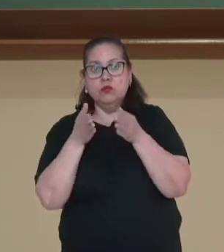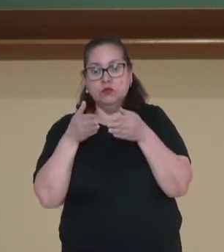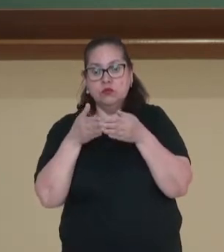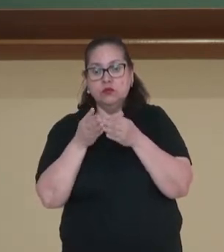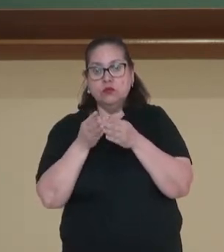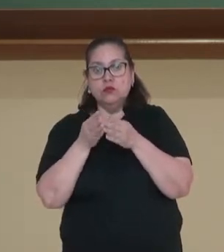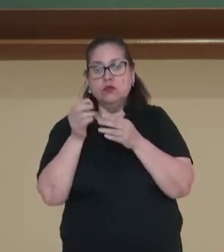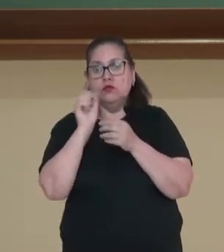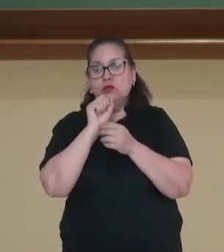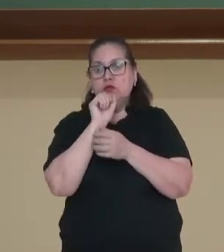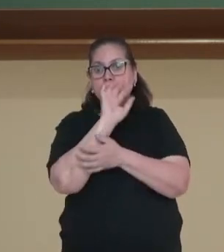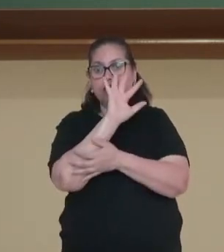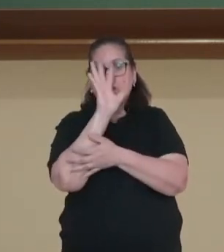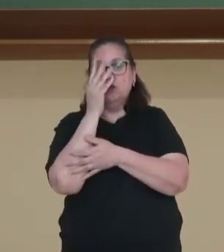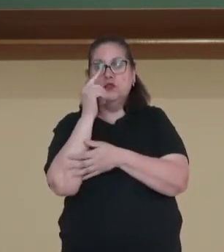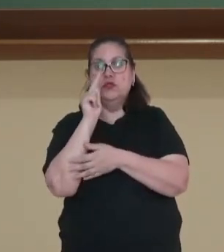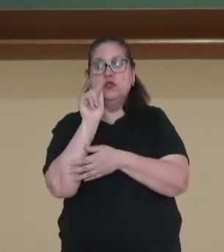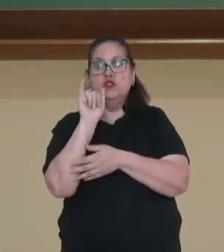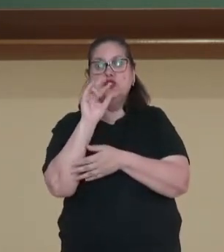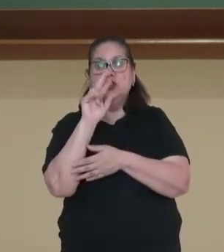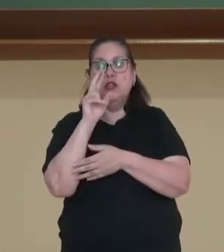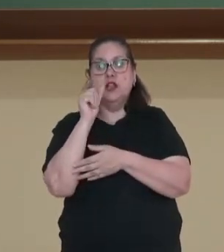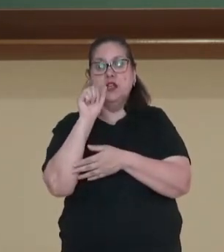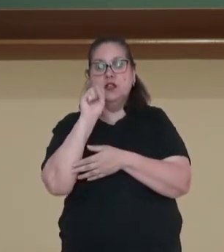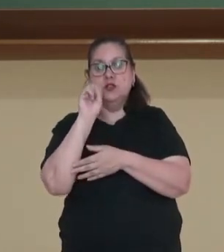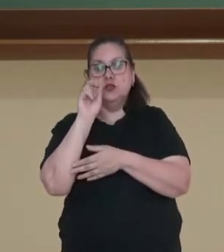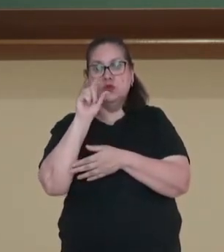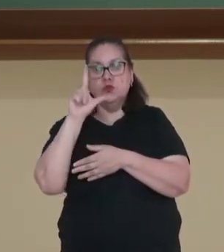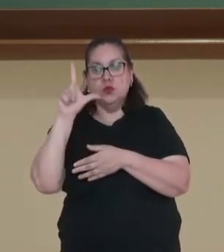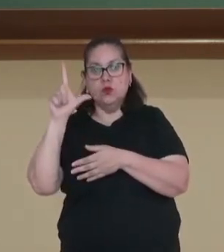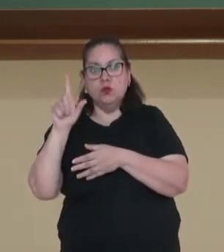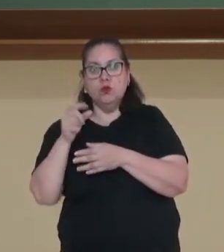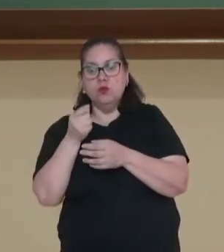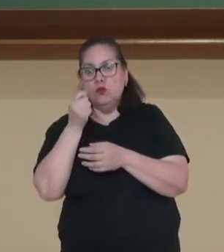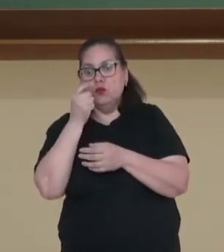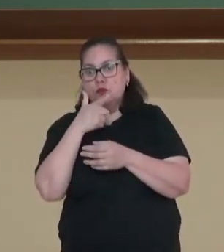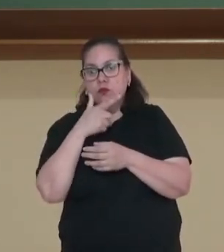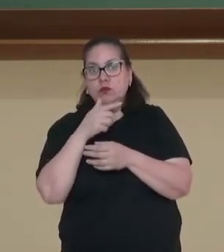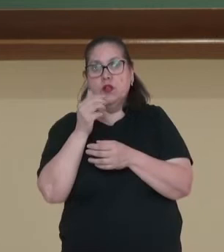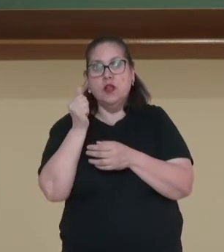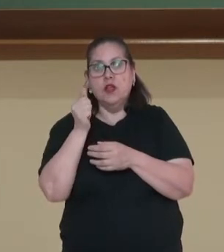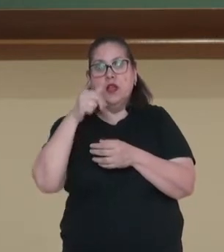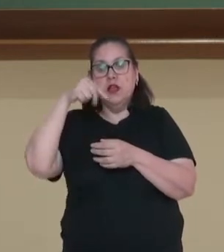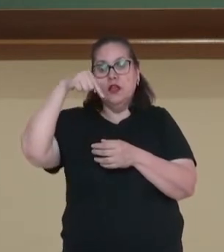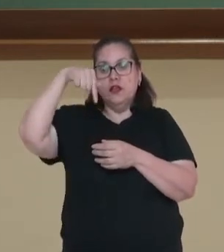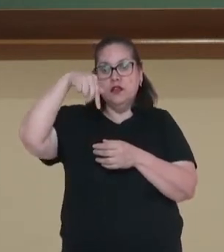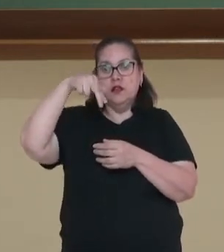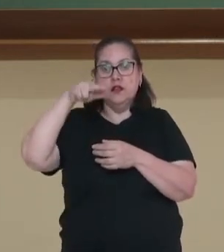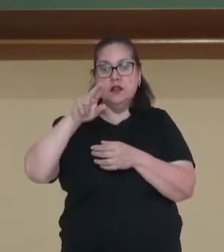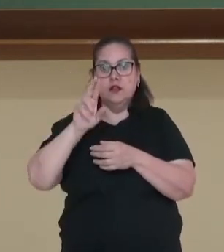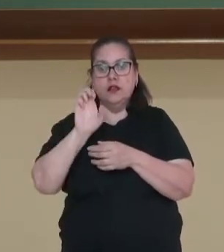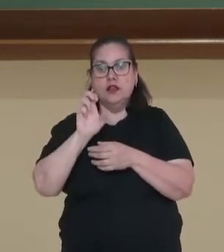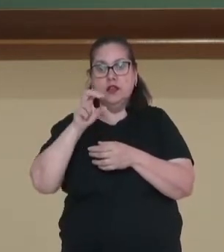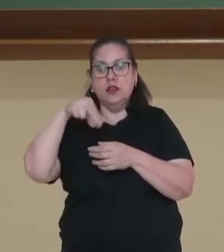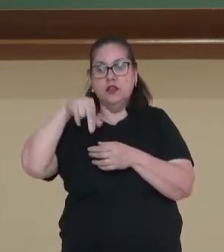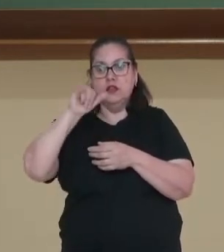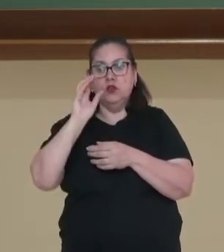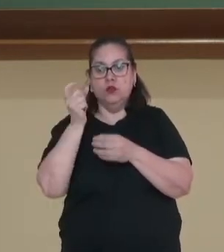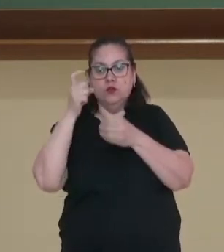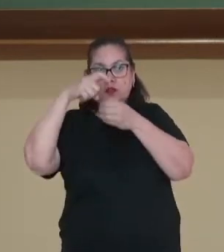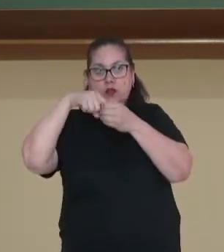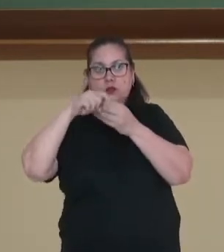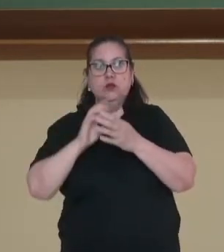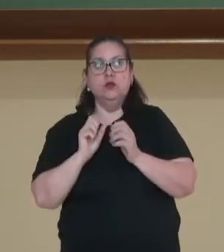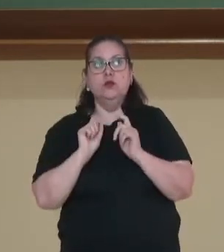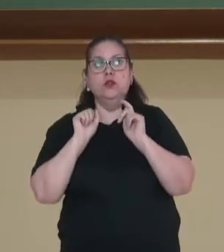do girassol, né? O girassol tem um fruto do tipo aquênio, tá? A semente fica lá dentro,